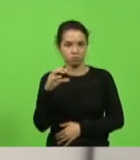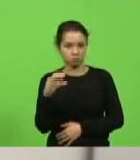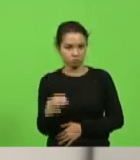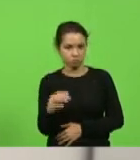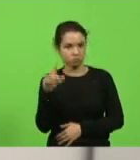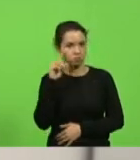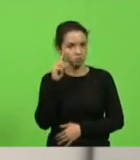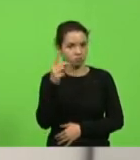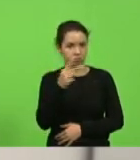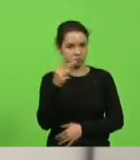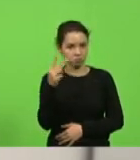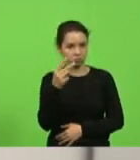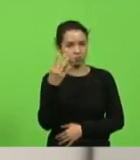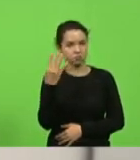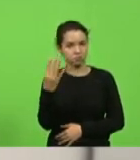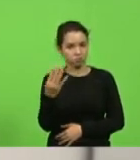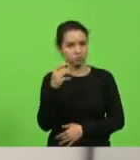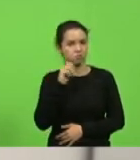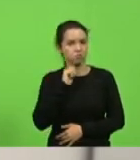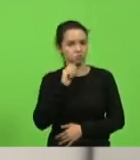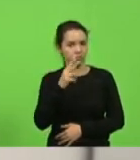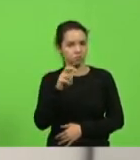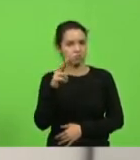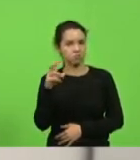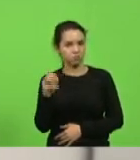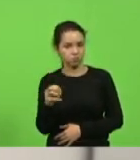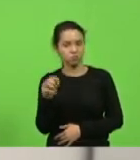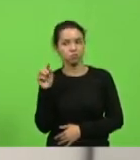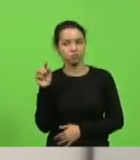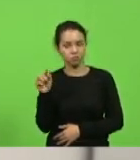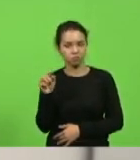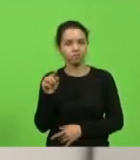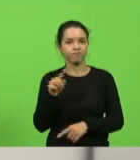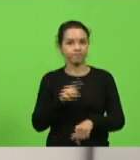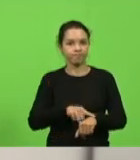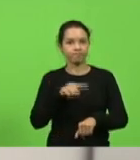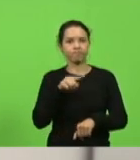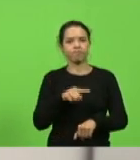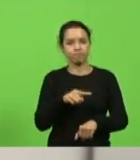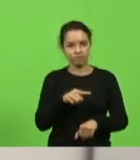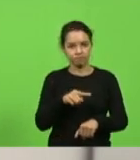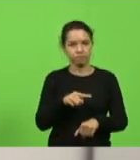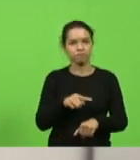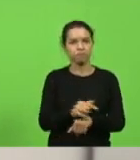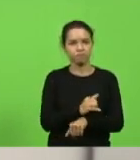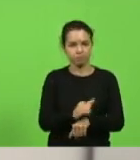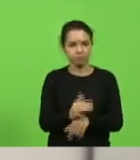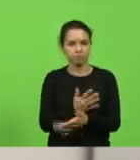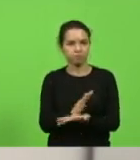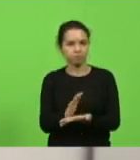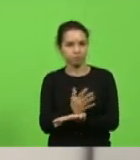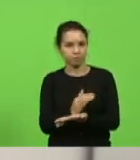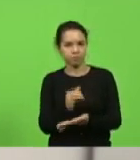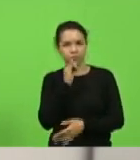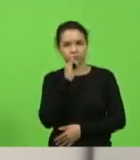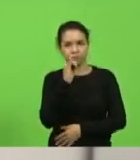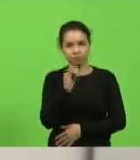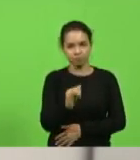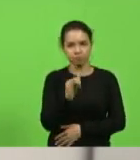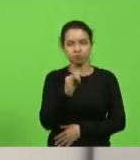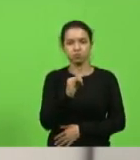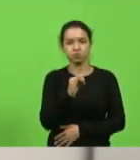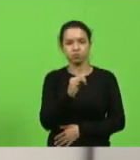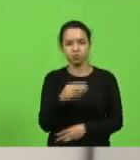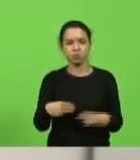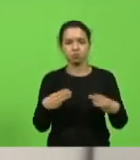22/4/2020, aí sim, então, tomou algumas medidas, tal qual a comunicação da DEIC, do Ministério Público Estadual e